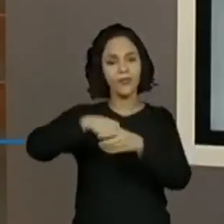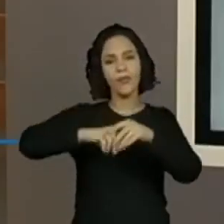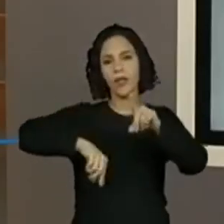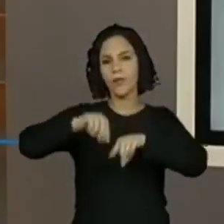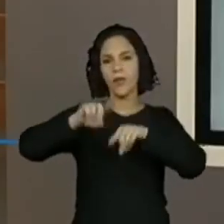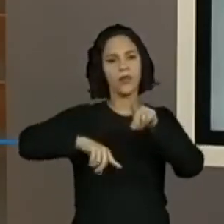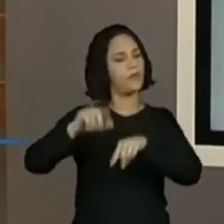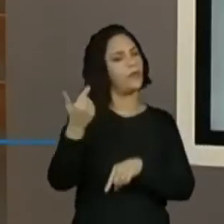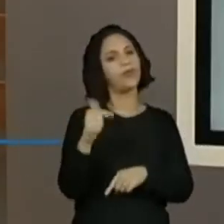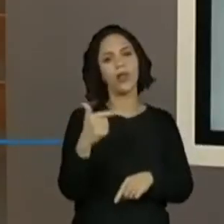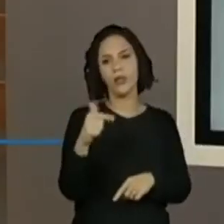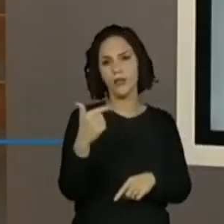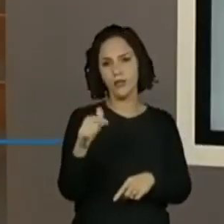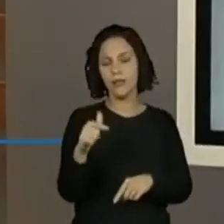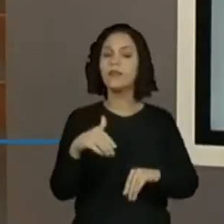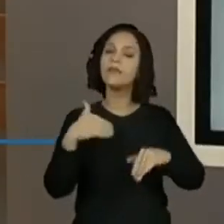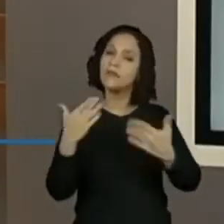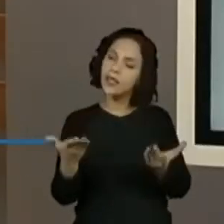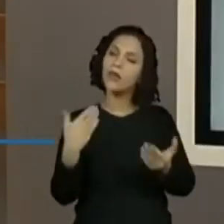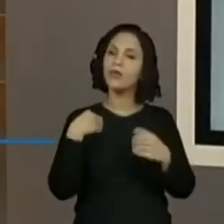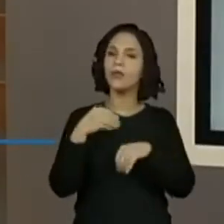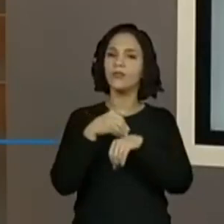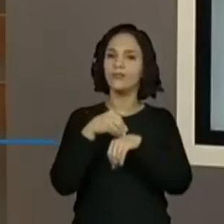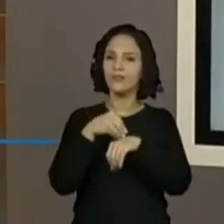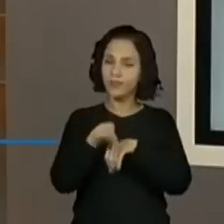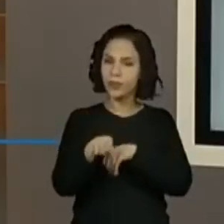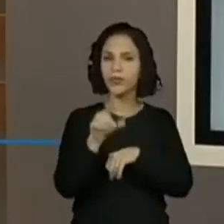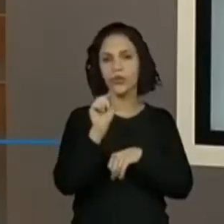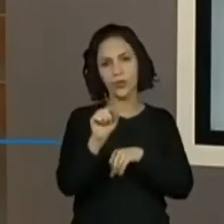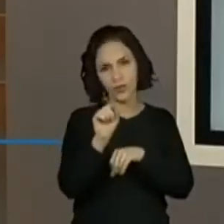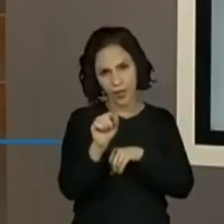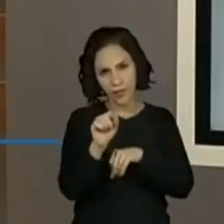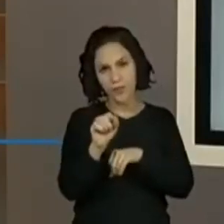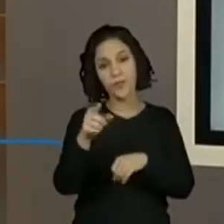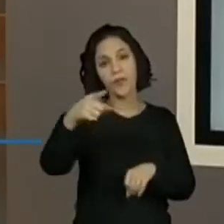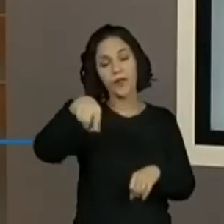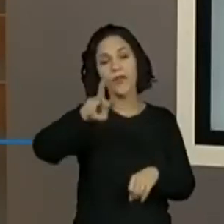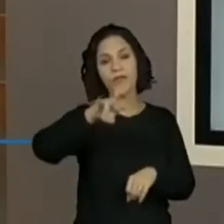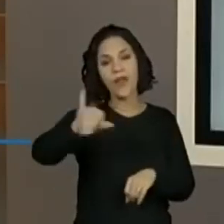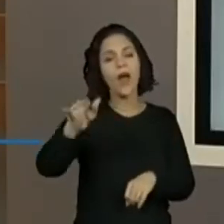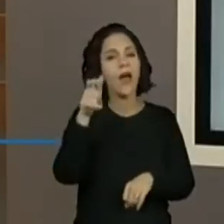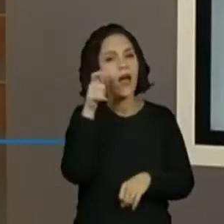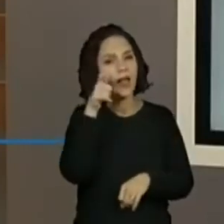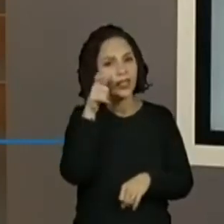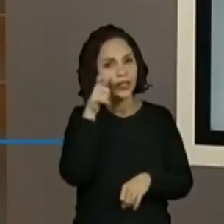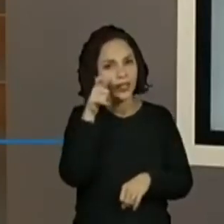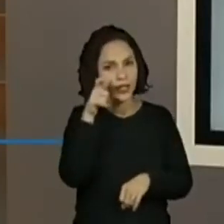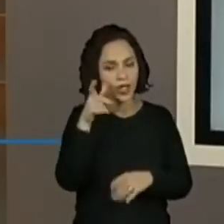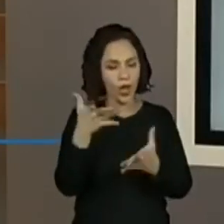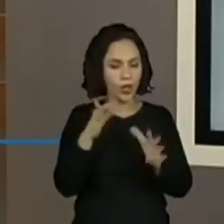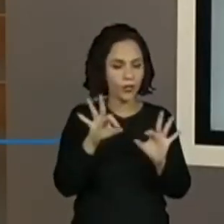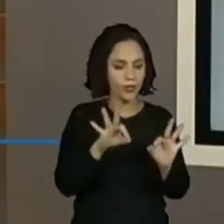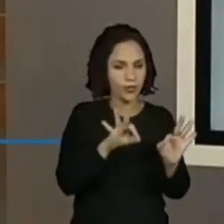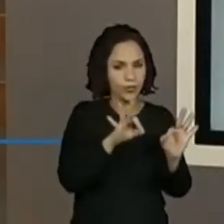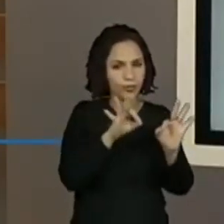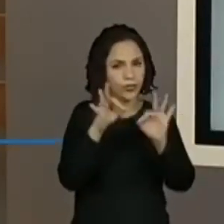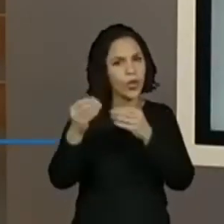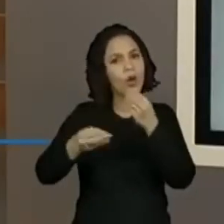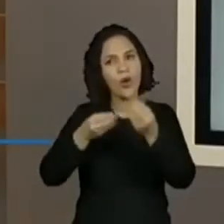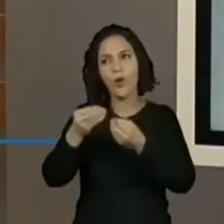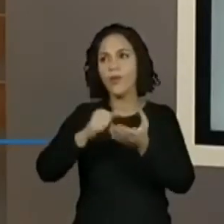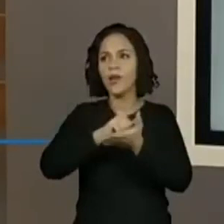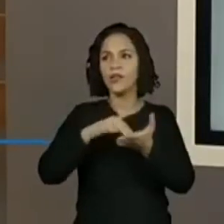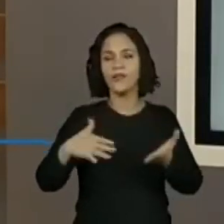material Aprender Sempre. Então, já fica aí a dica que vocês vão assistir como será conduzida essa atividade